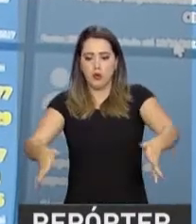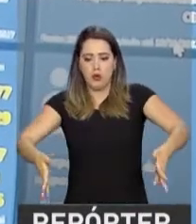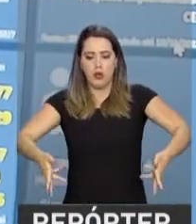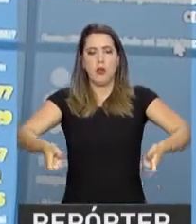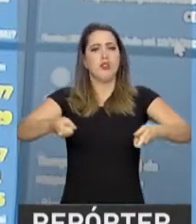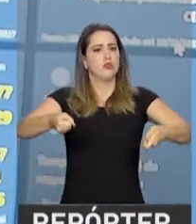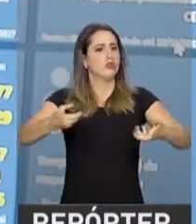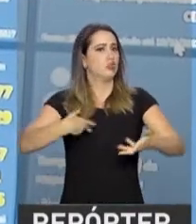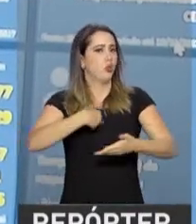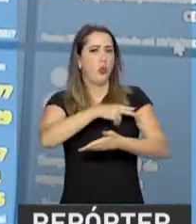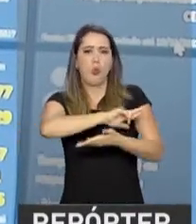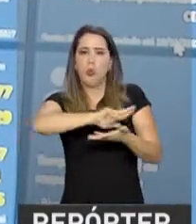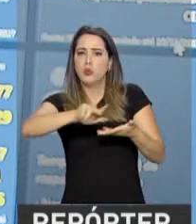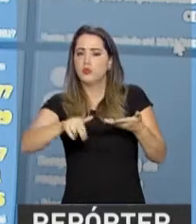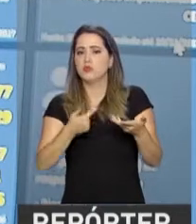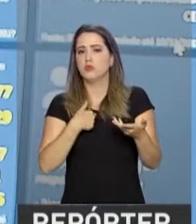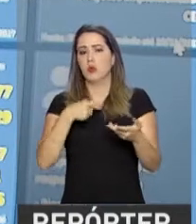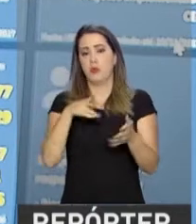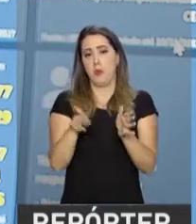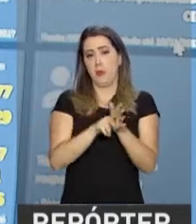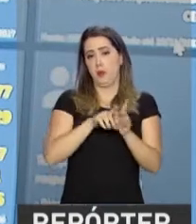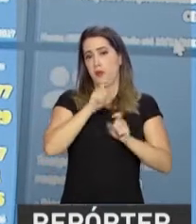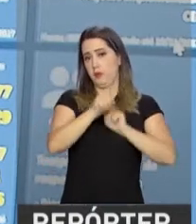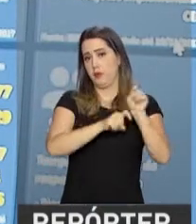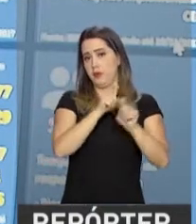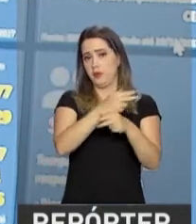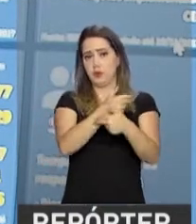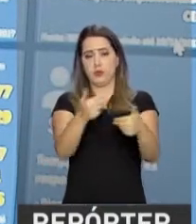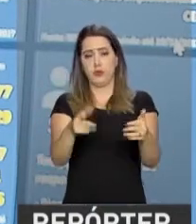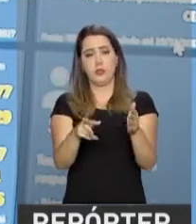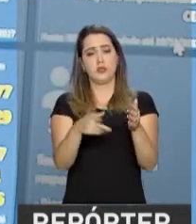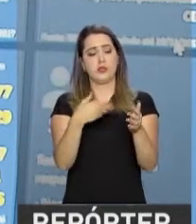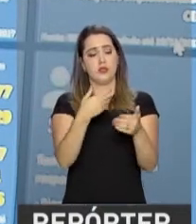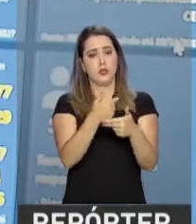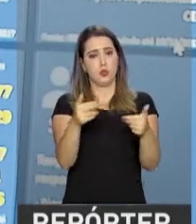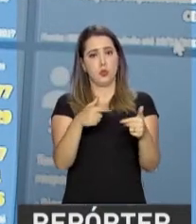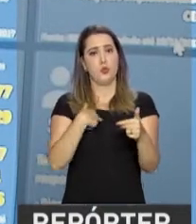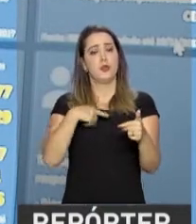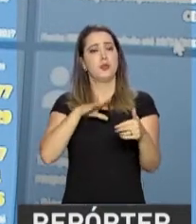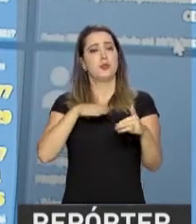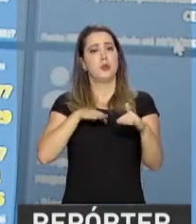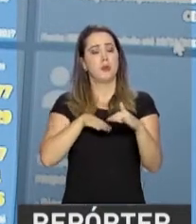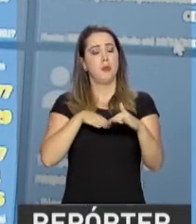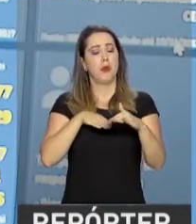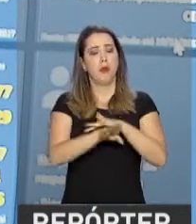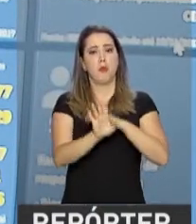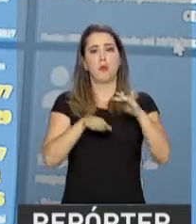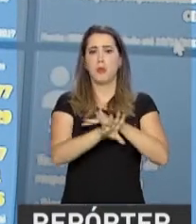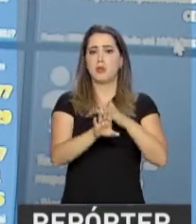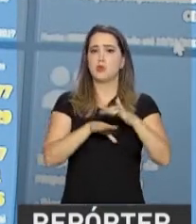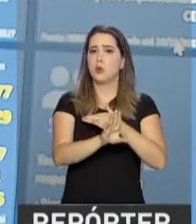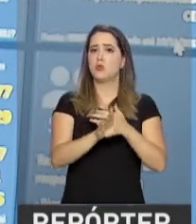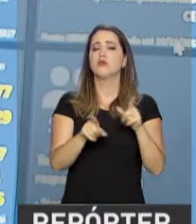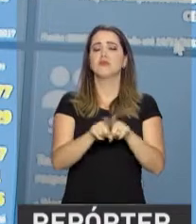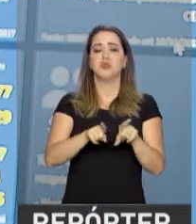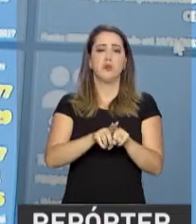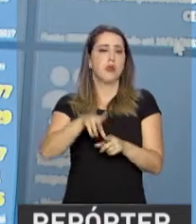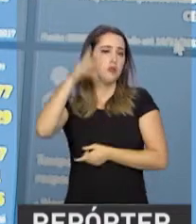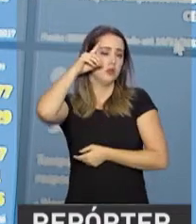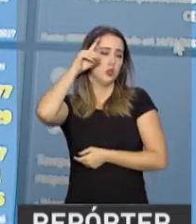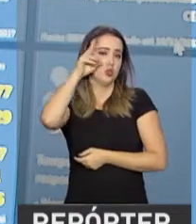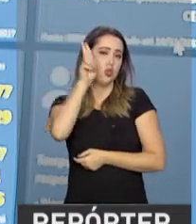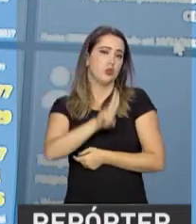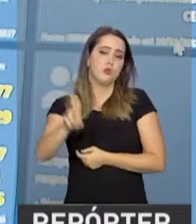arquivos suprimentos de informática vários tipos de cartuchos de impressoras são itens do dia a dia de funcionamento